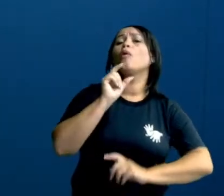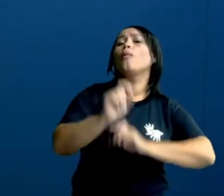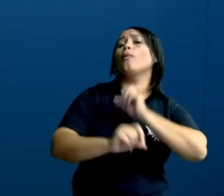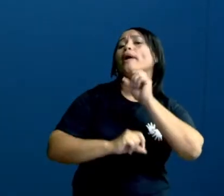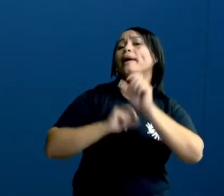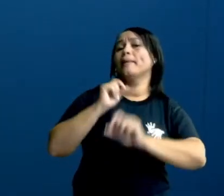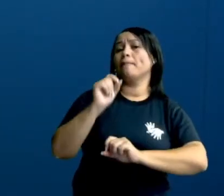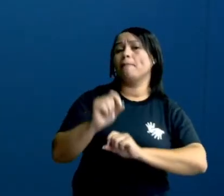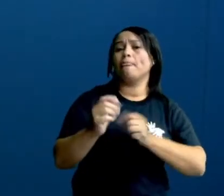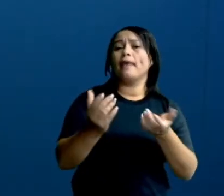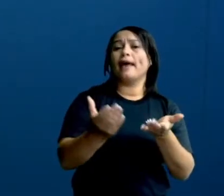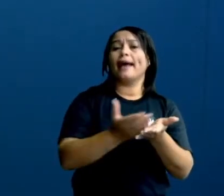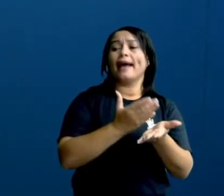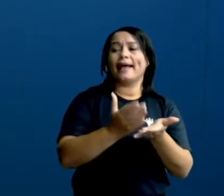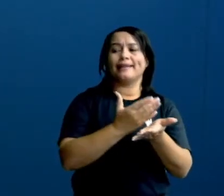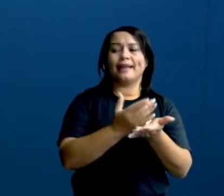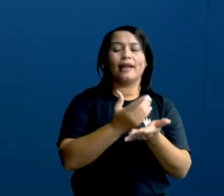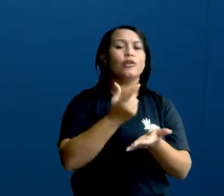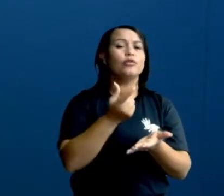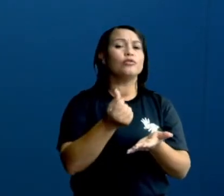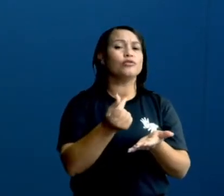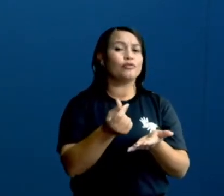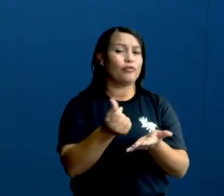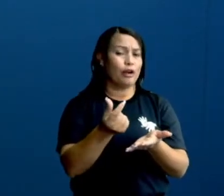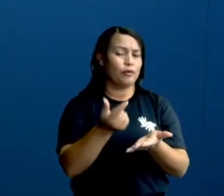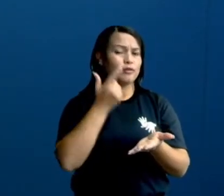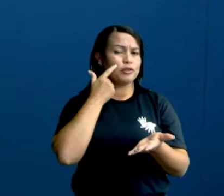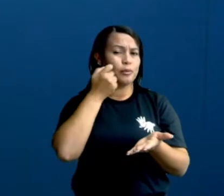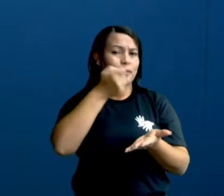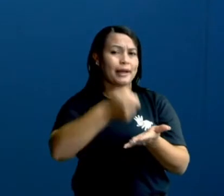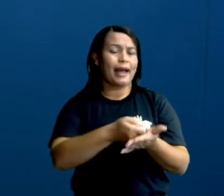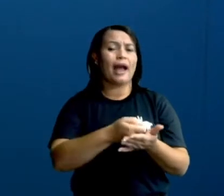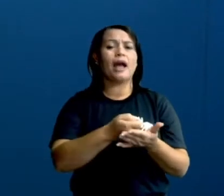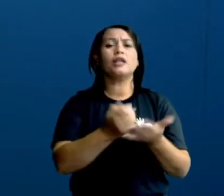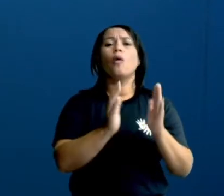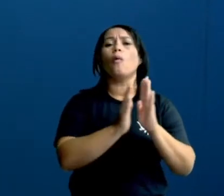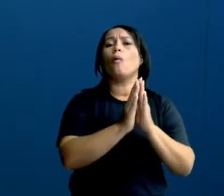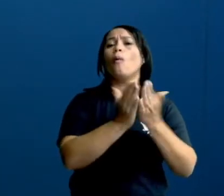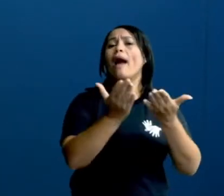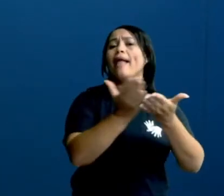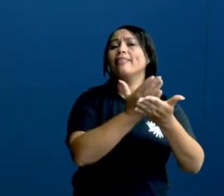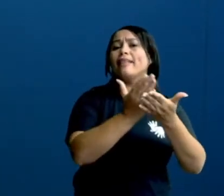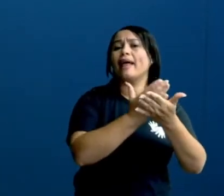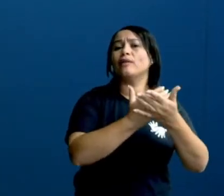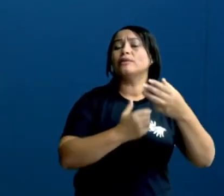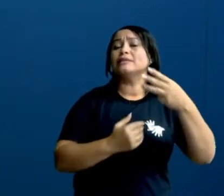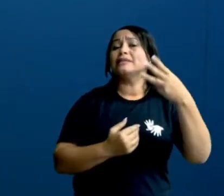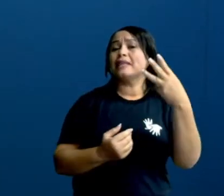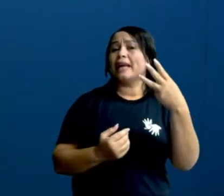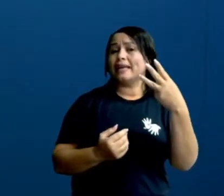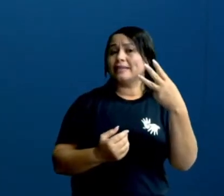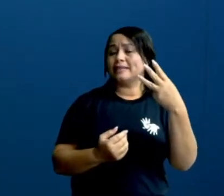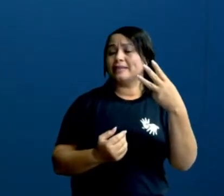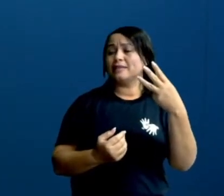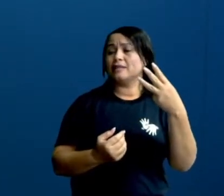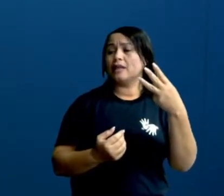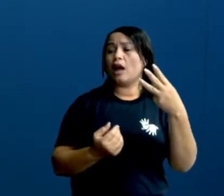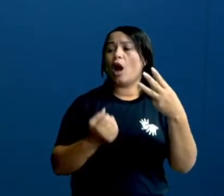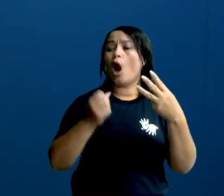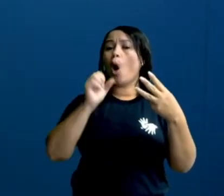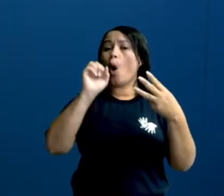ó, cadernos e o preço, tá? Então, aqui eu tenho caderno R$ 3,00, caderno 3,